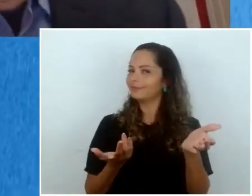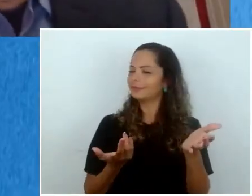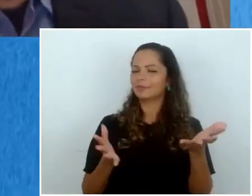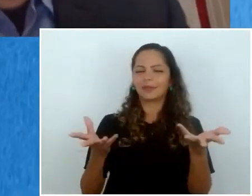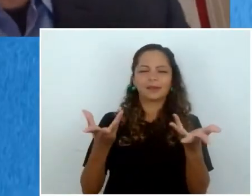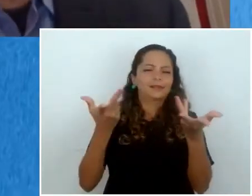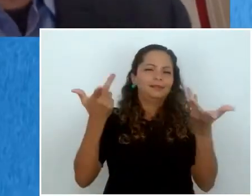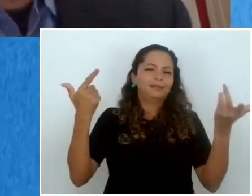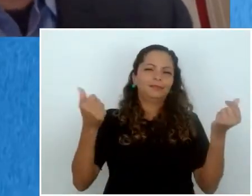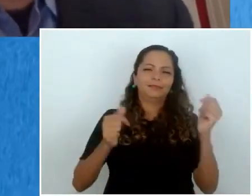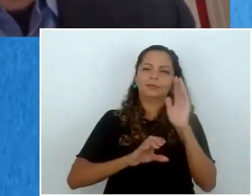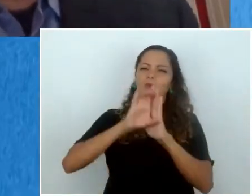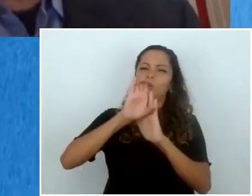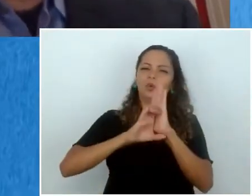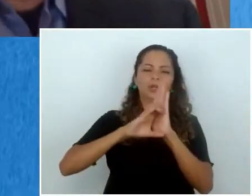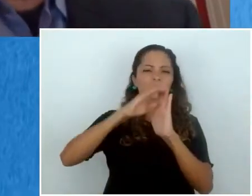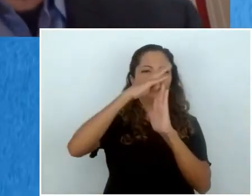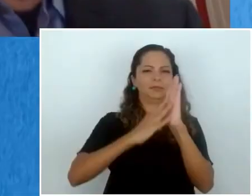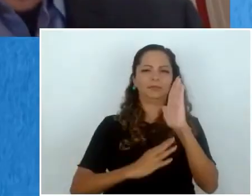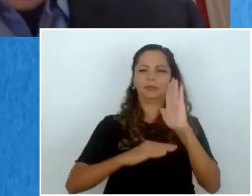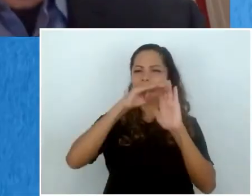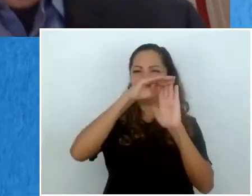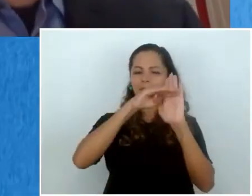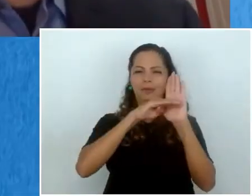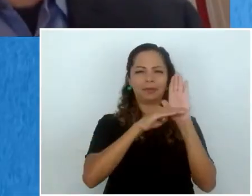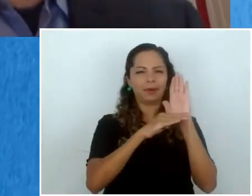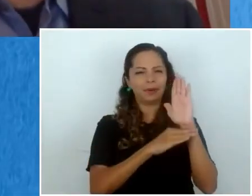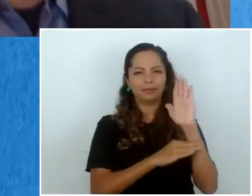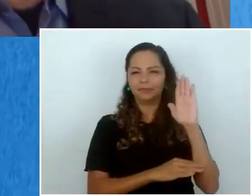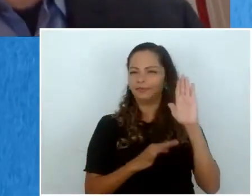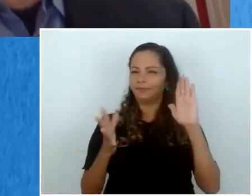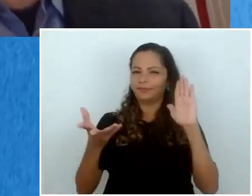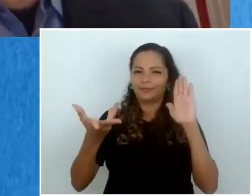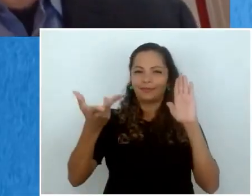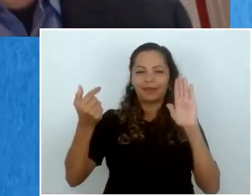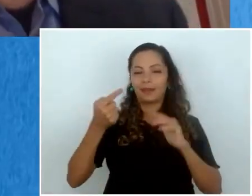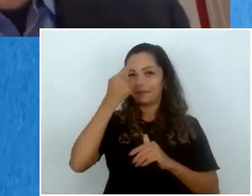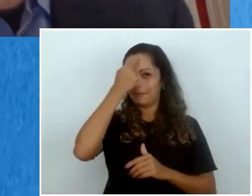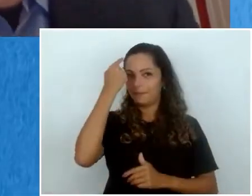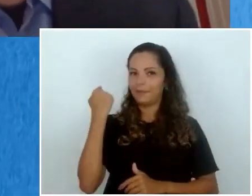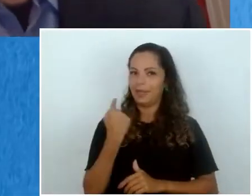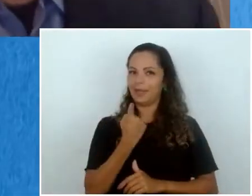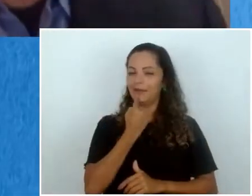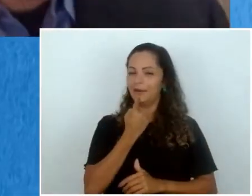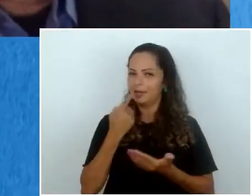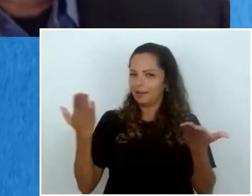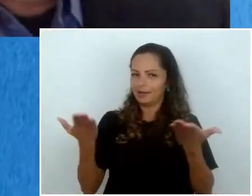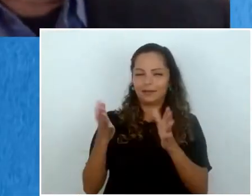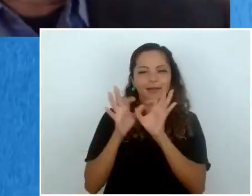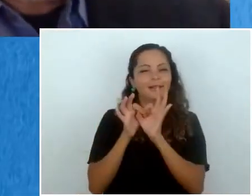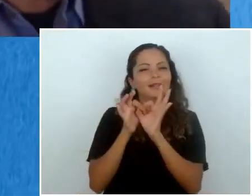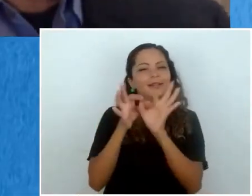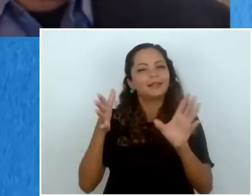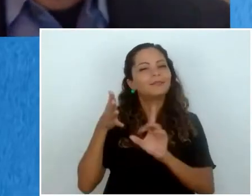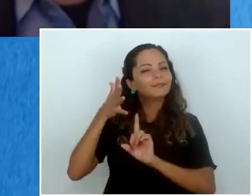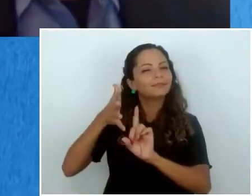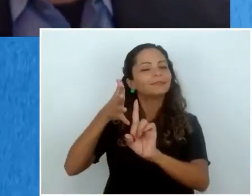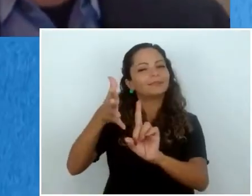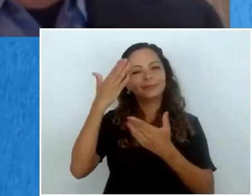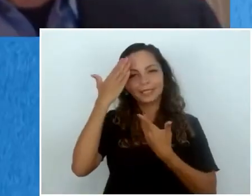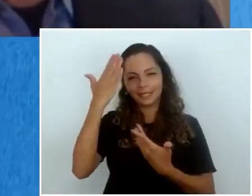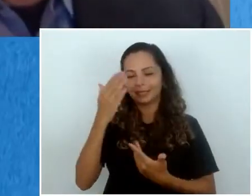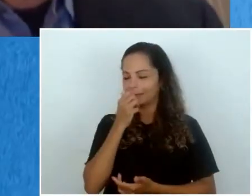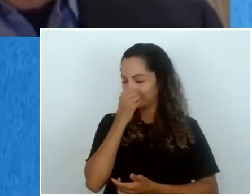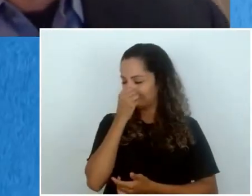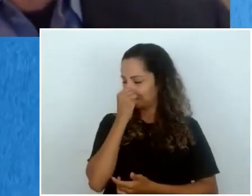aqui. Os próximos 30 minutos são seus, Muito obrigada. Muito obrigado, querida, né,